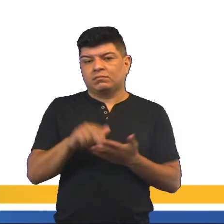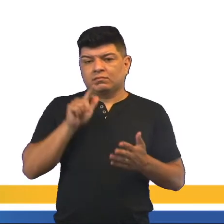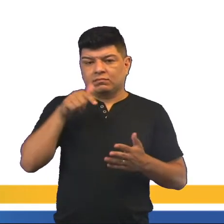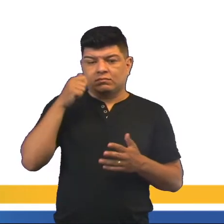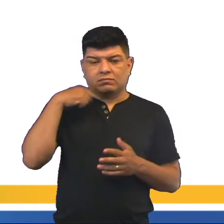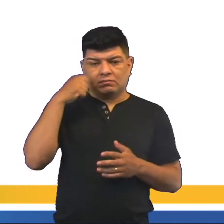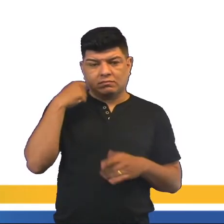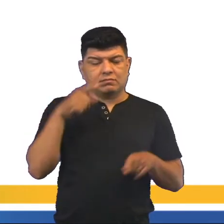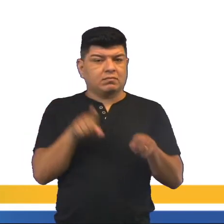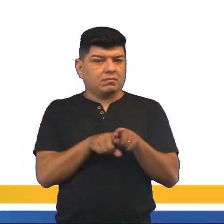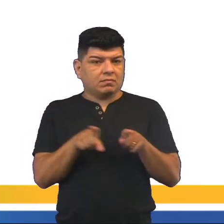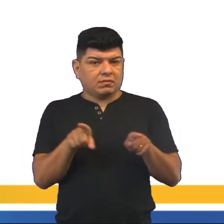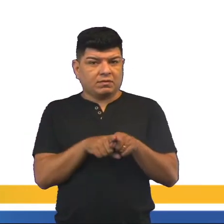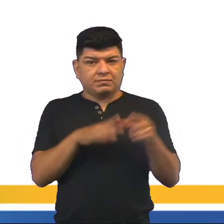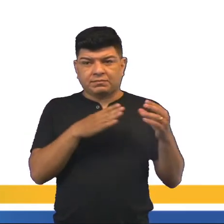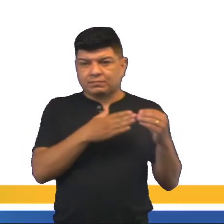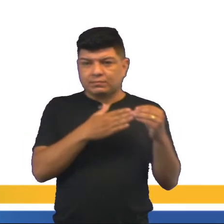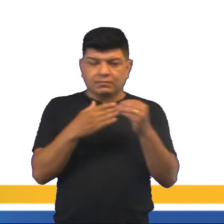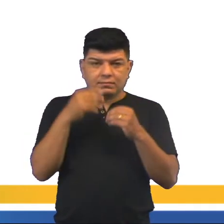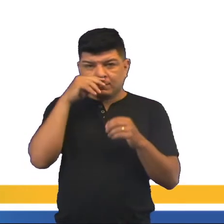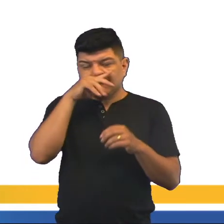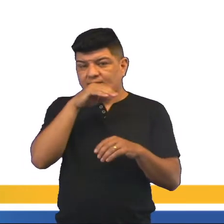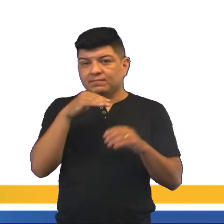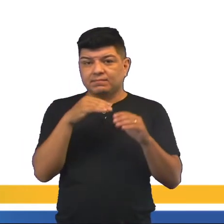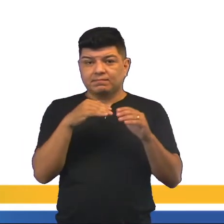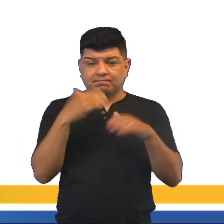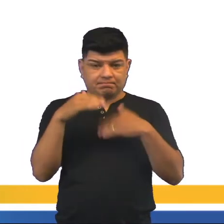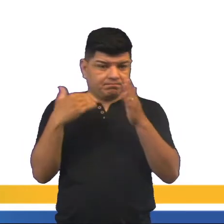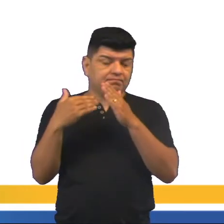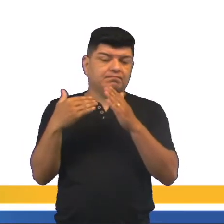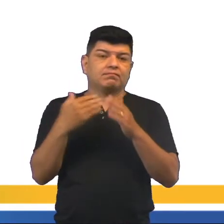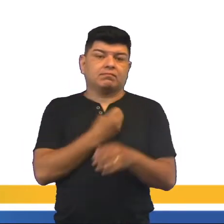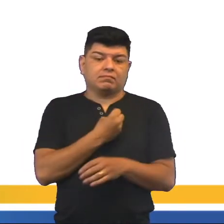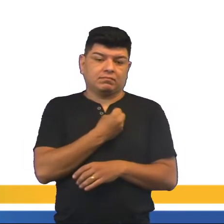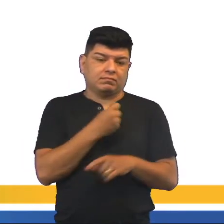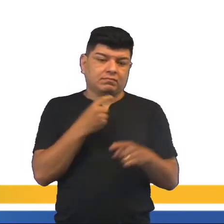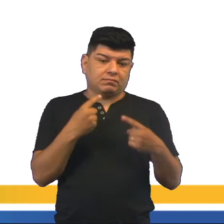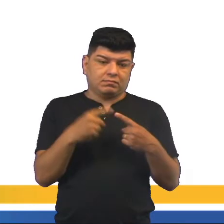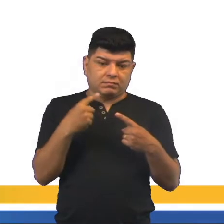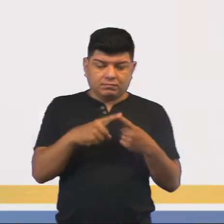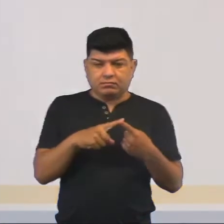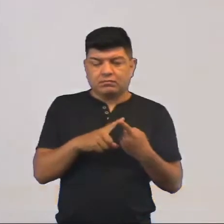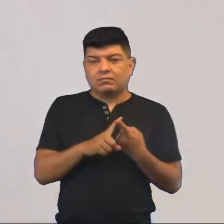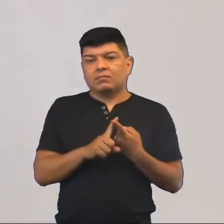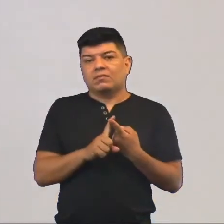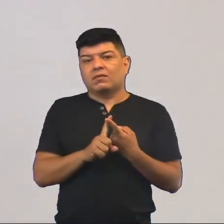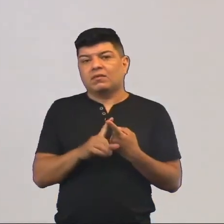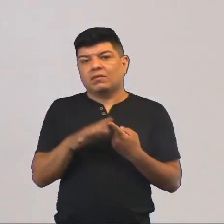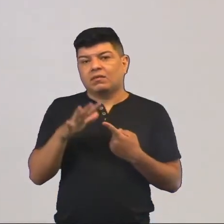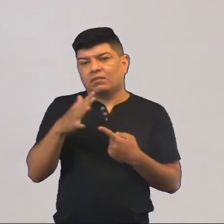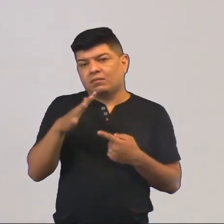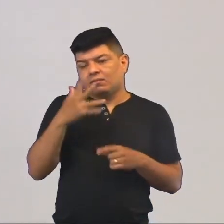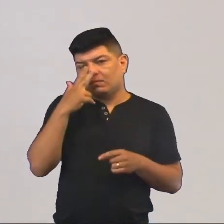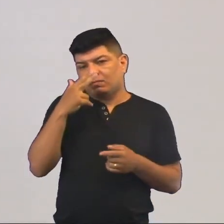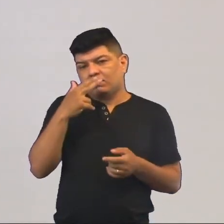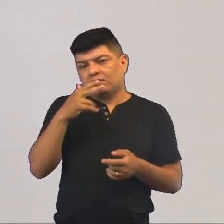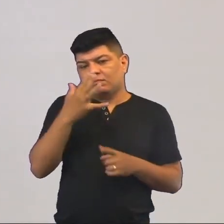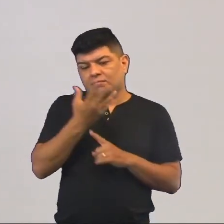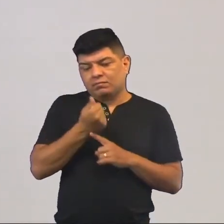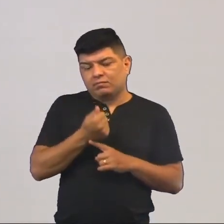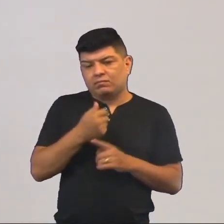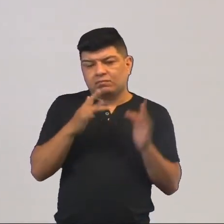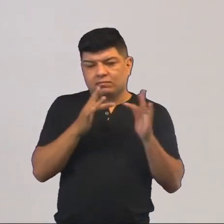outros autores, elevam em muito esse número, né? Porque além deles, os outros artistas que